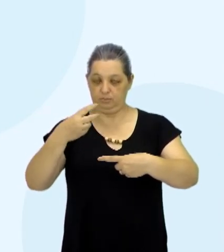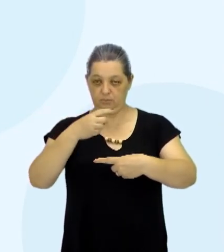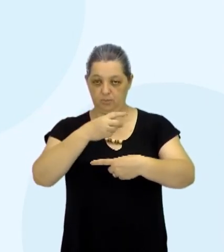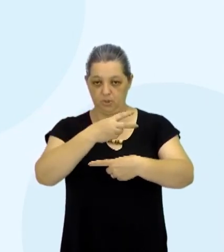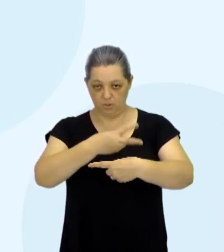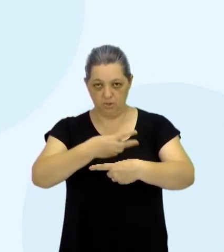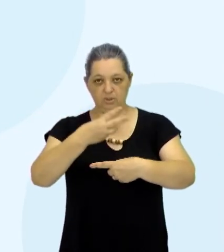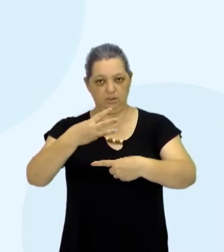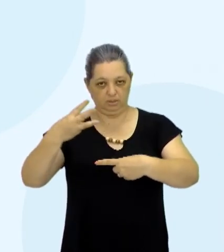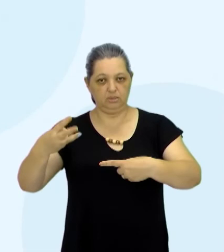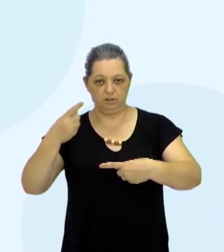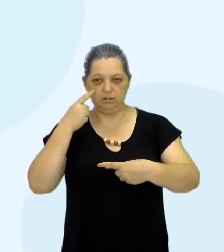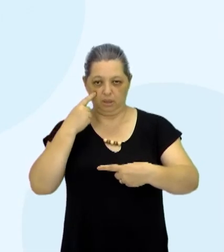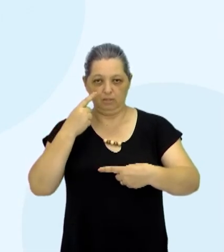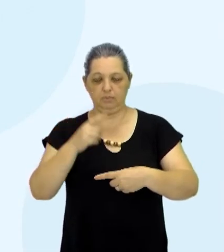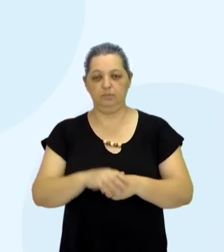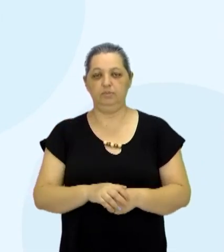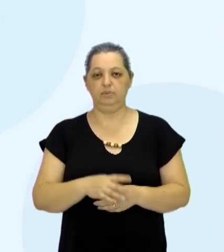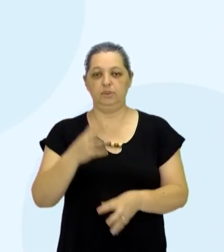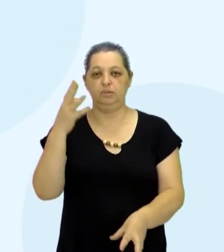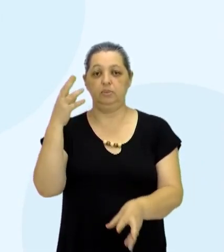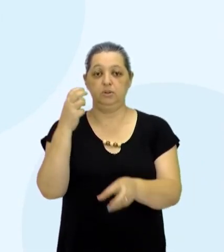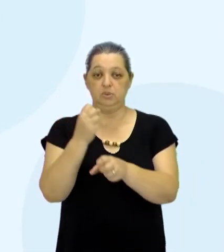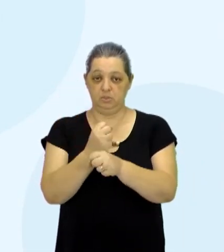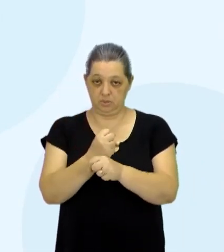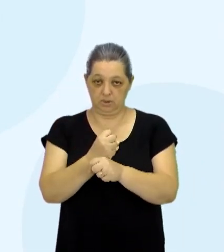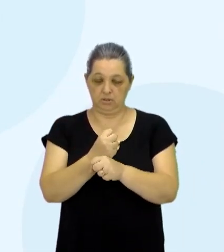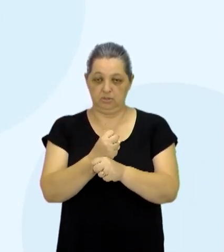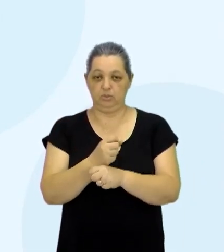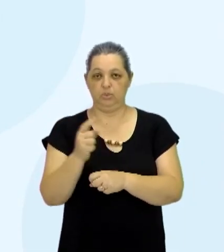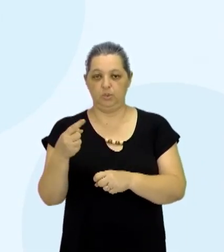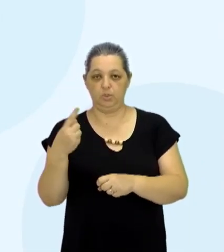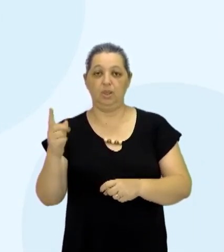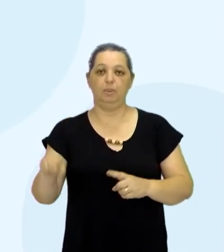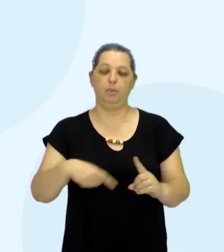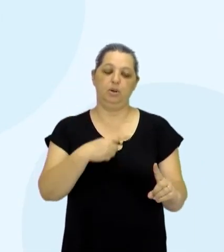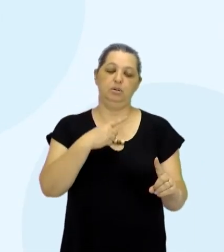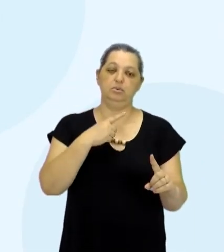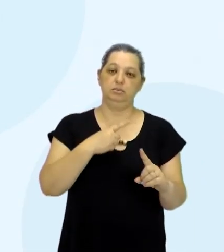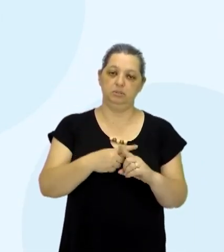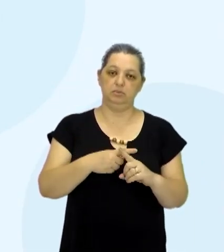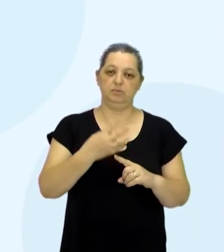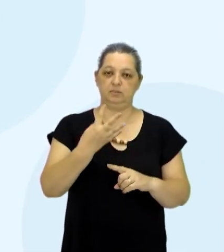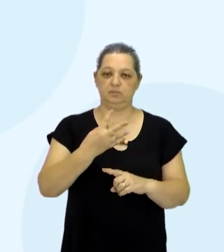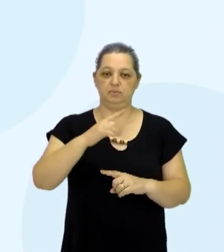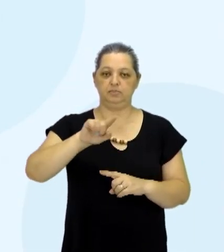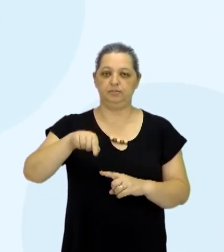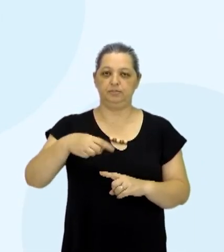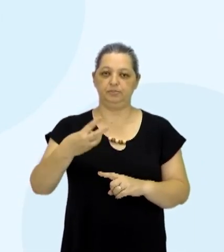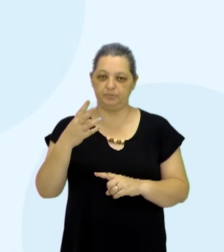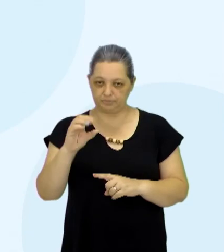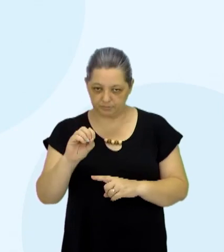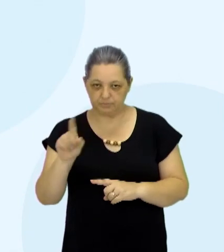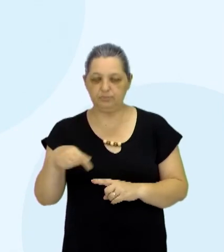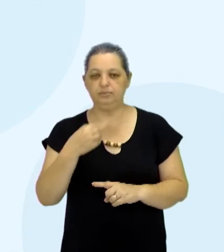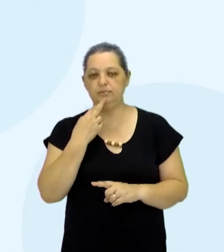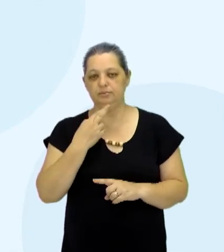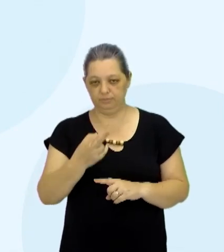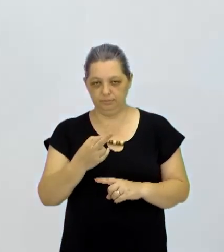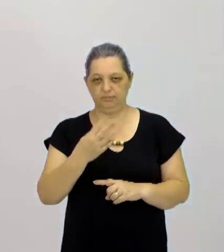E esse é o valor que vai ser somado com 1 e depois multiplicado pelo 4,30, chegando lá no valor que a gente sabe que